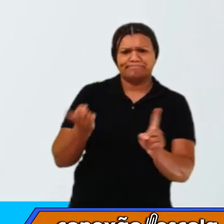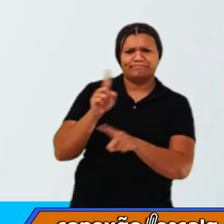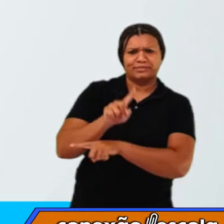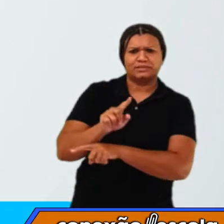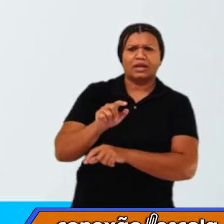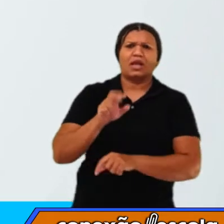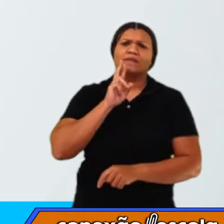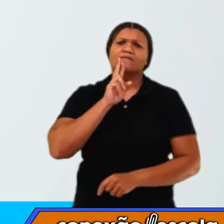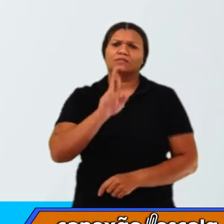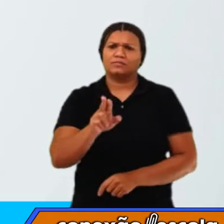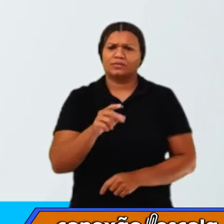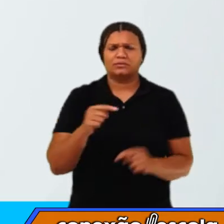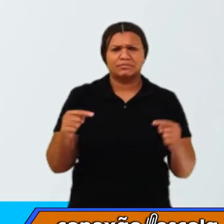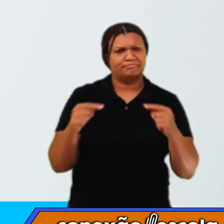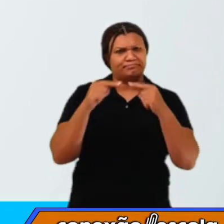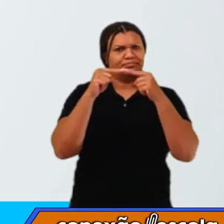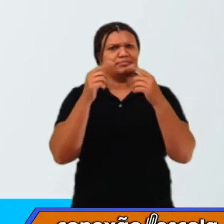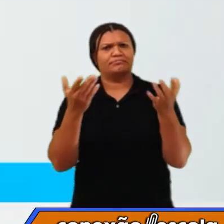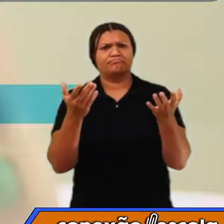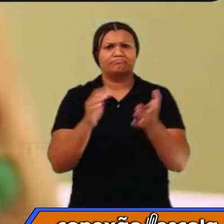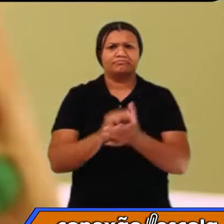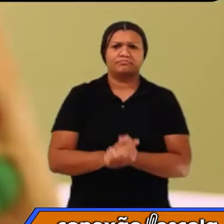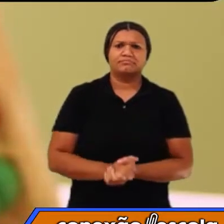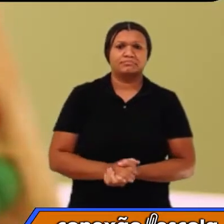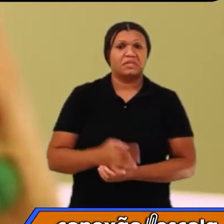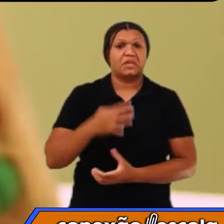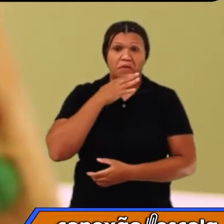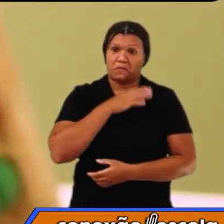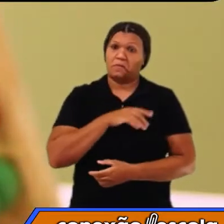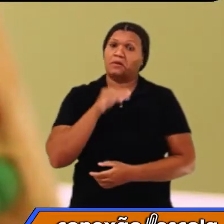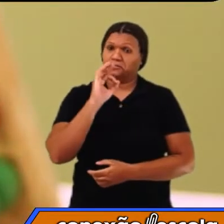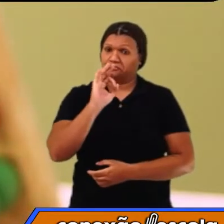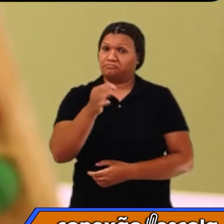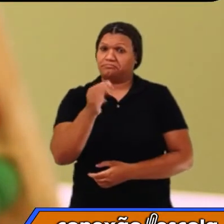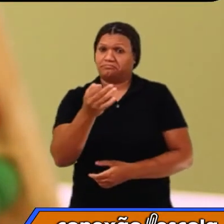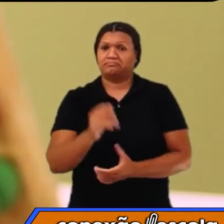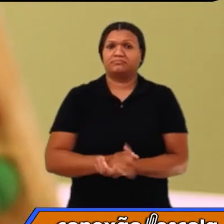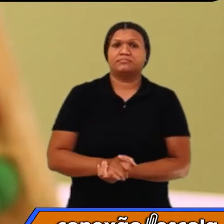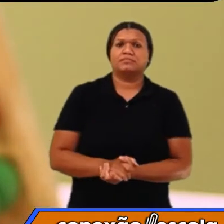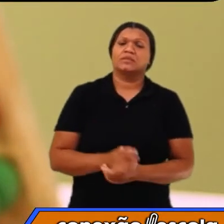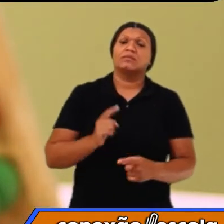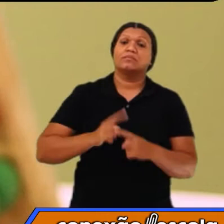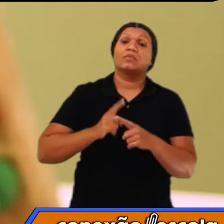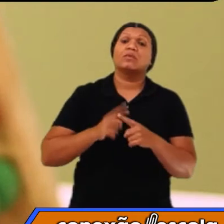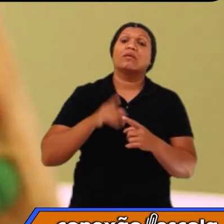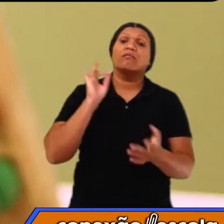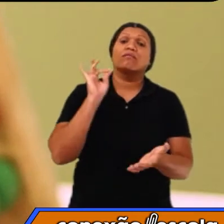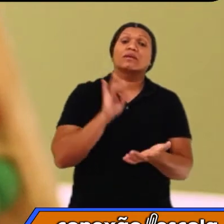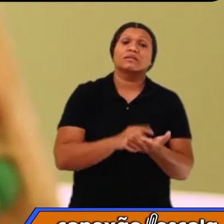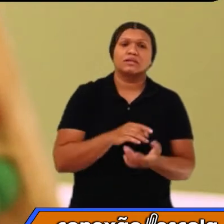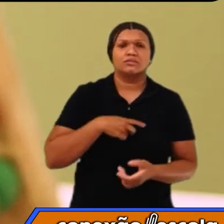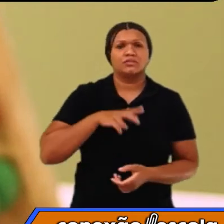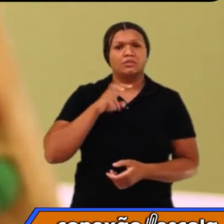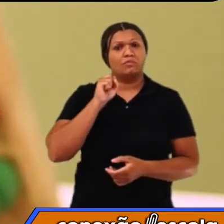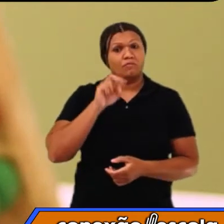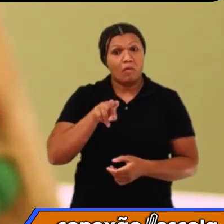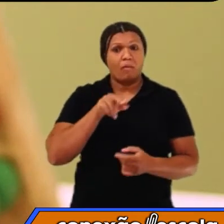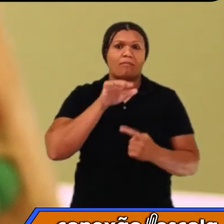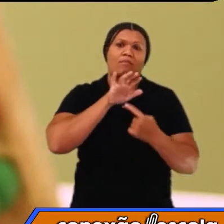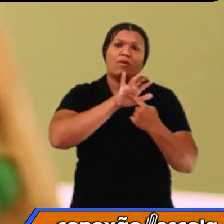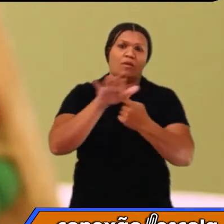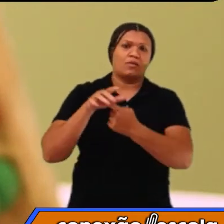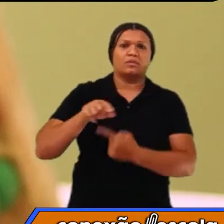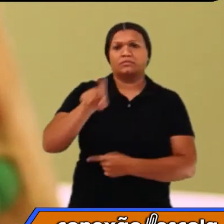respostas tem alguma coisa a ver eu acho que vai ter viu porque isso é verdade eu vou mostrar para